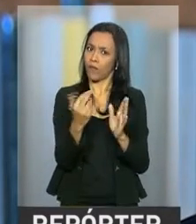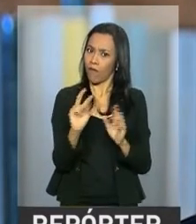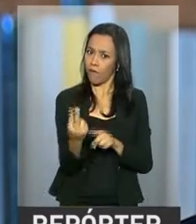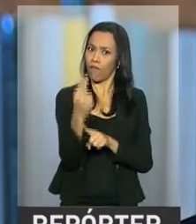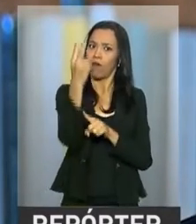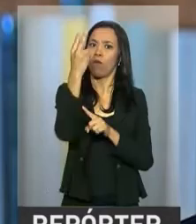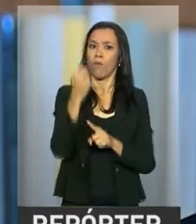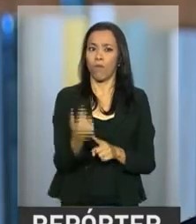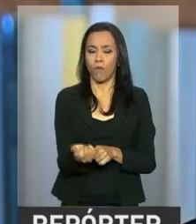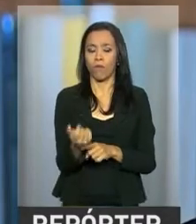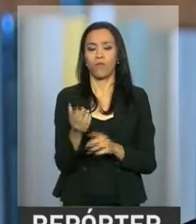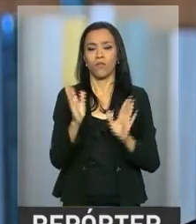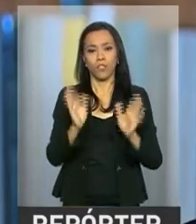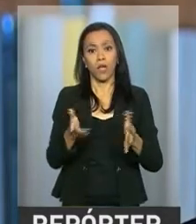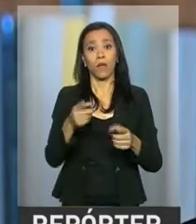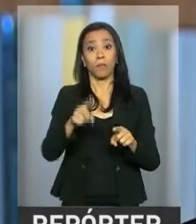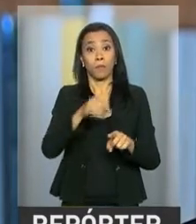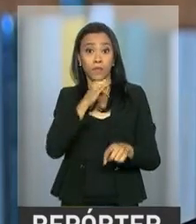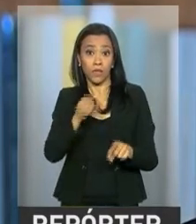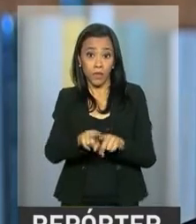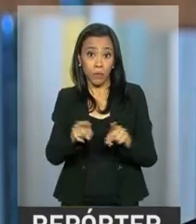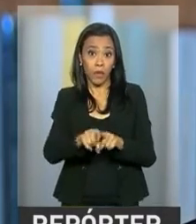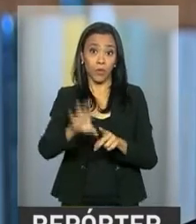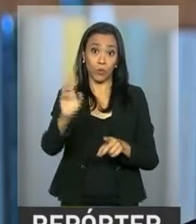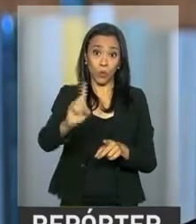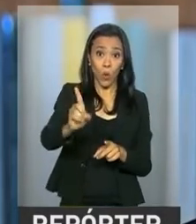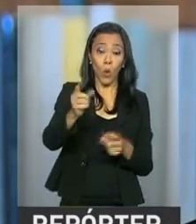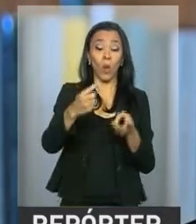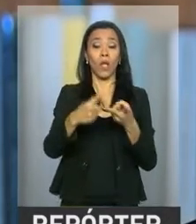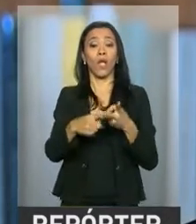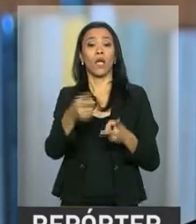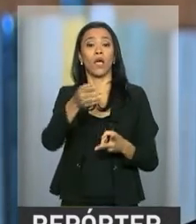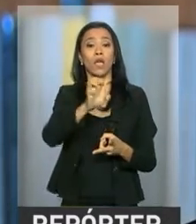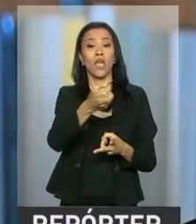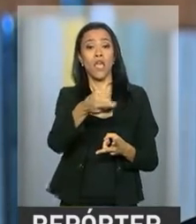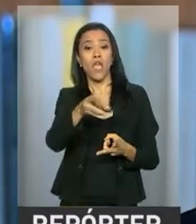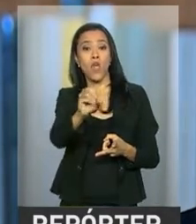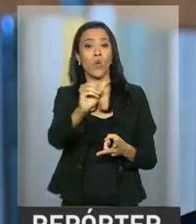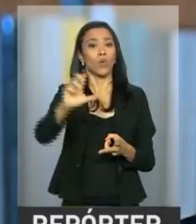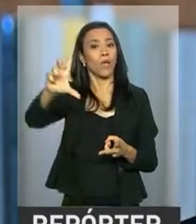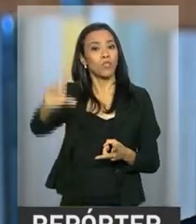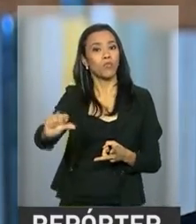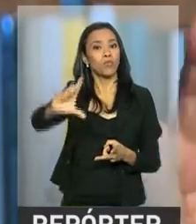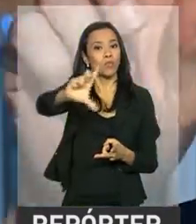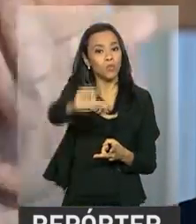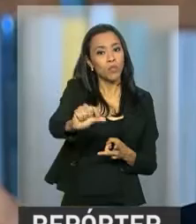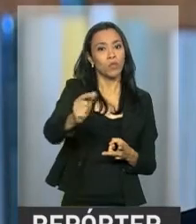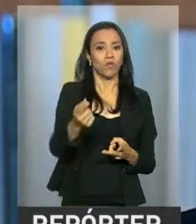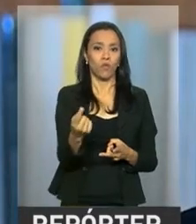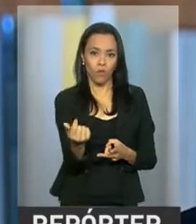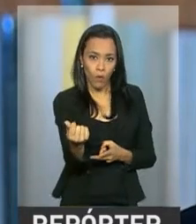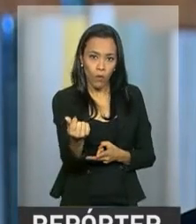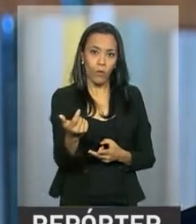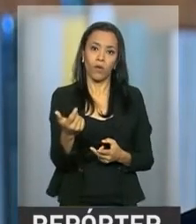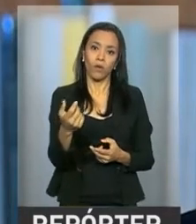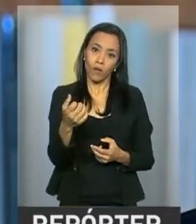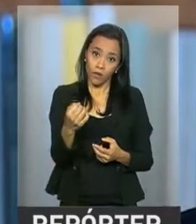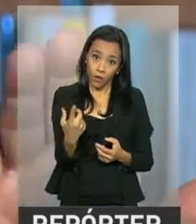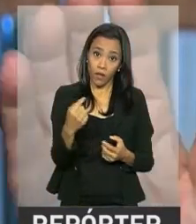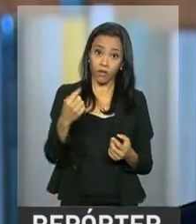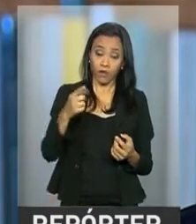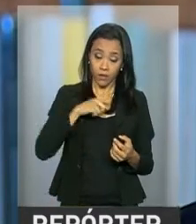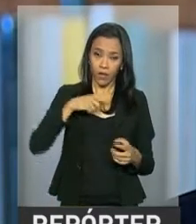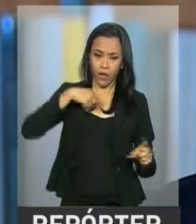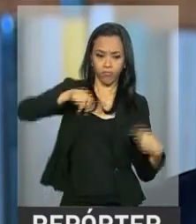ao real como o dólar eo euro e outras moedas perde valor é evidentemente que tem flutuação normal do mercado